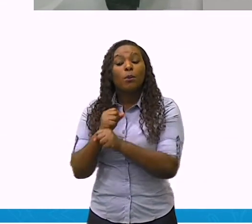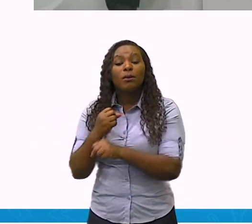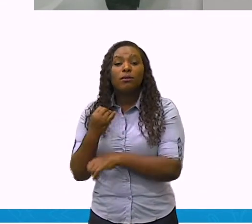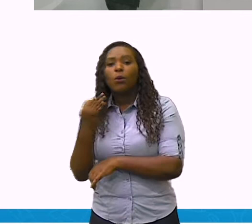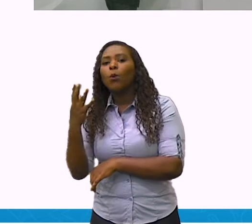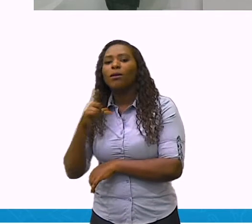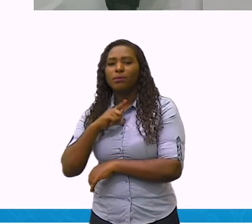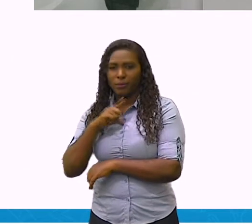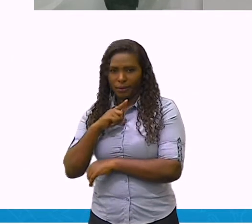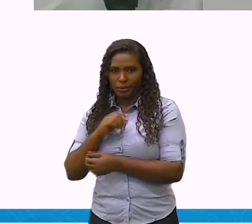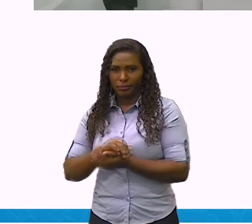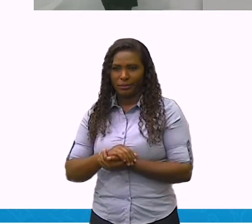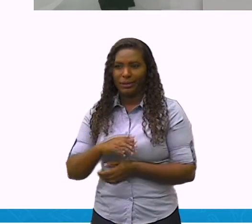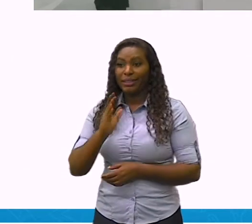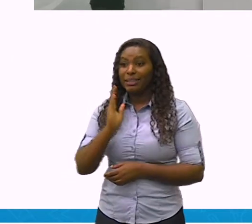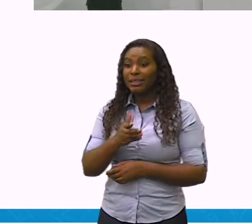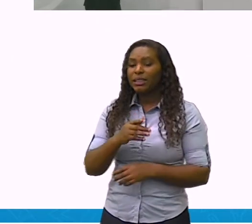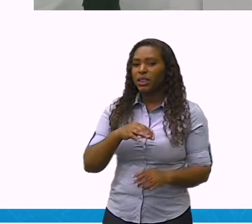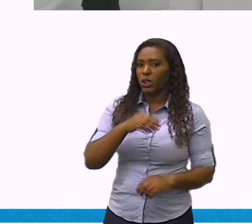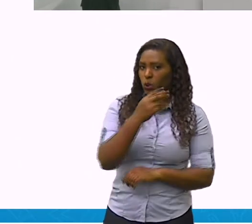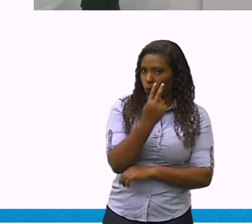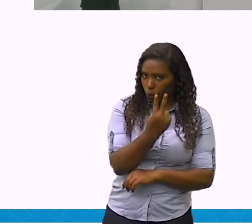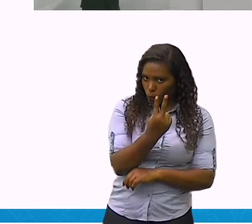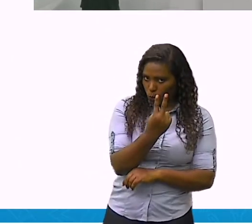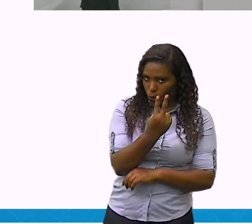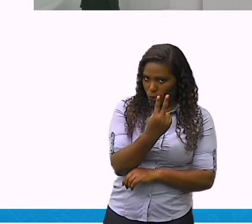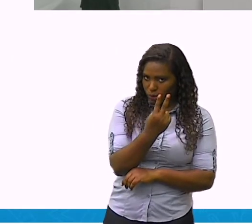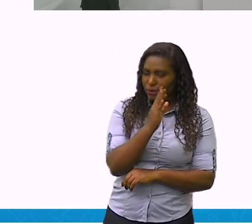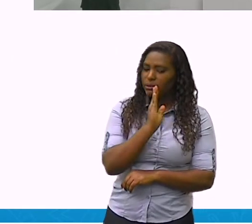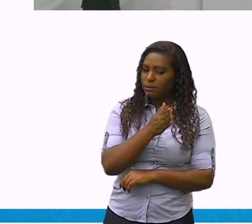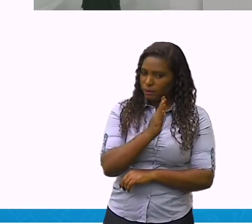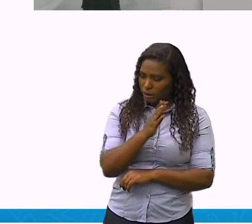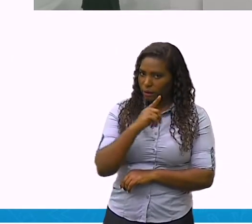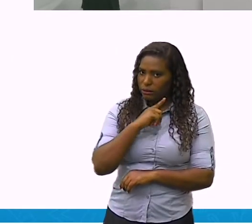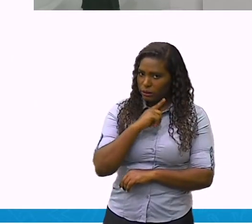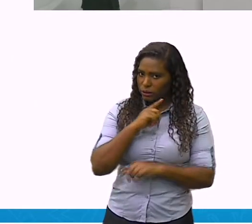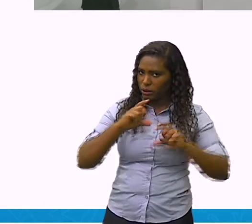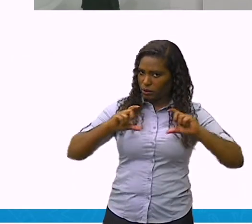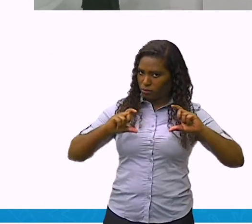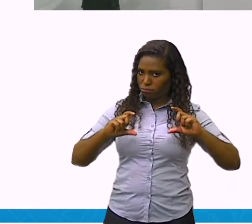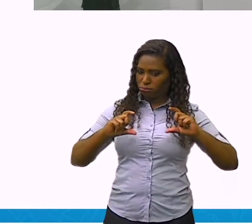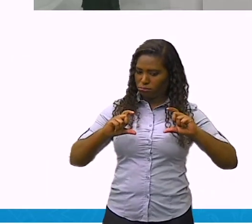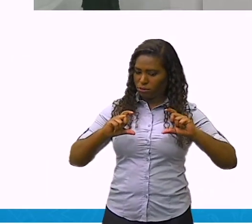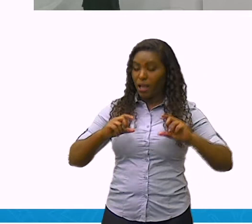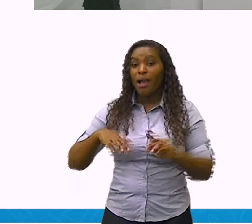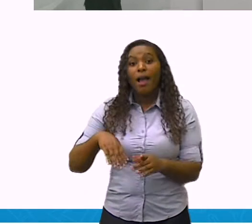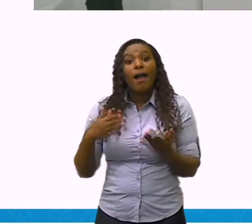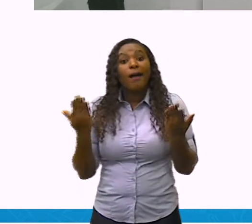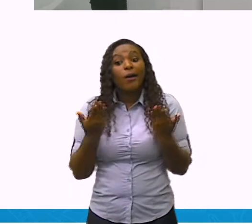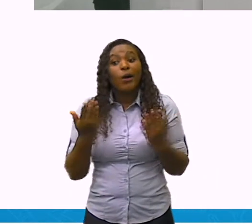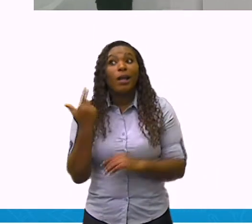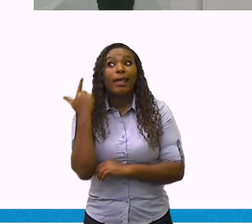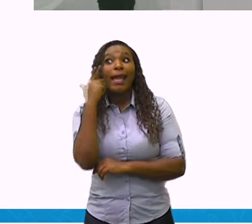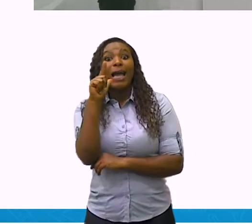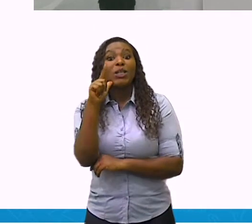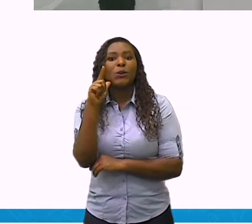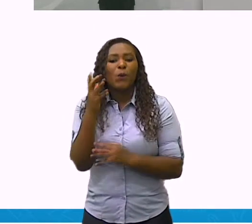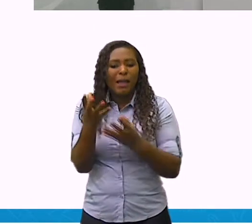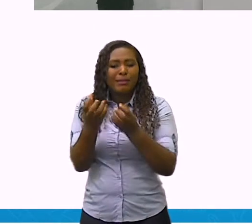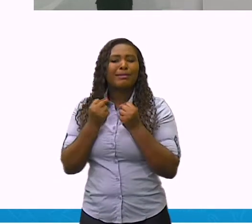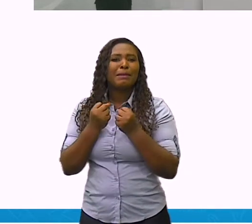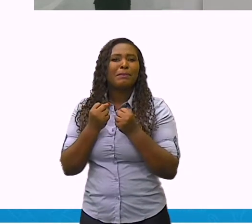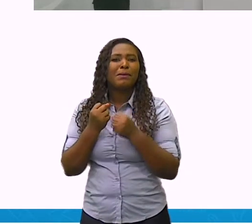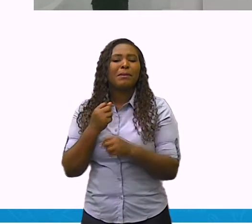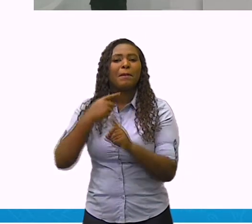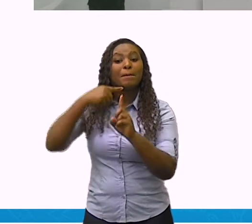de R$2. E ele ganhou mais uma. Então, o Caio ganhou mais uma nota